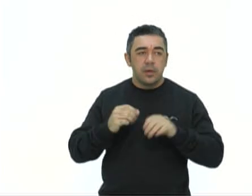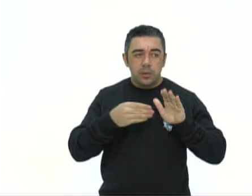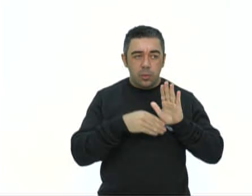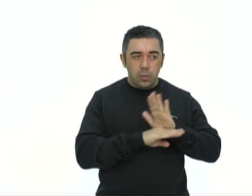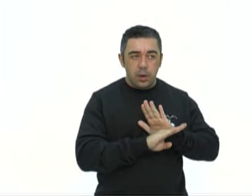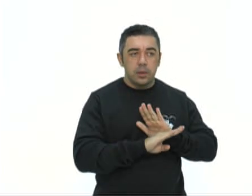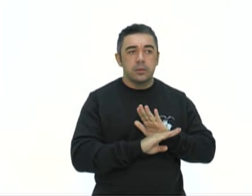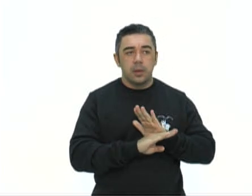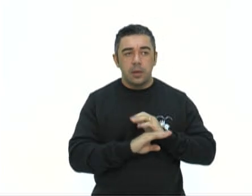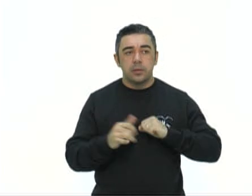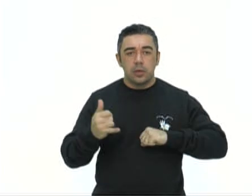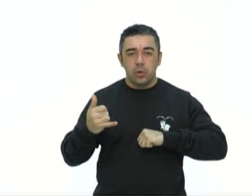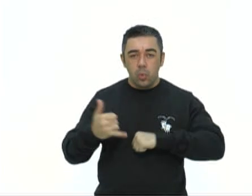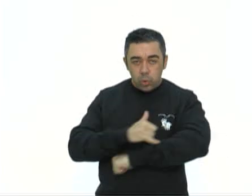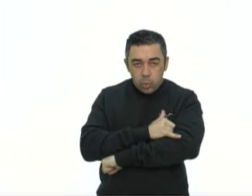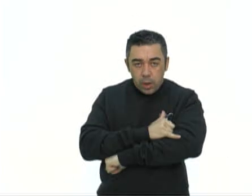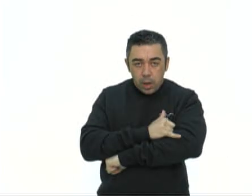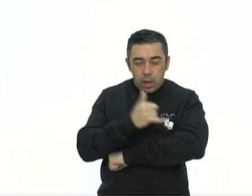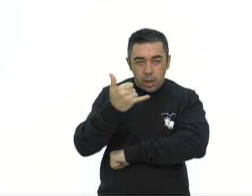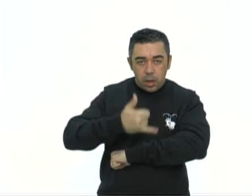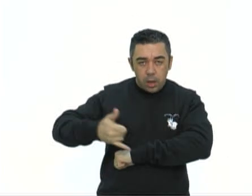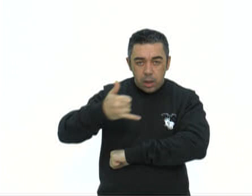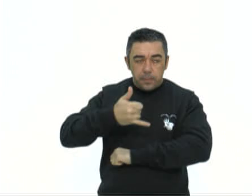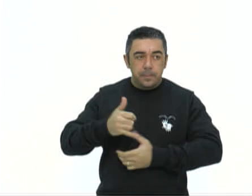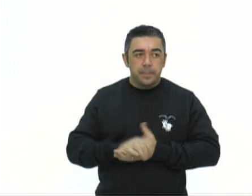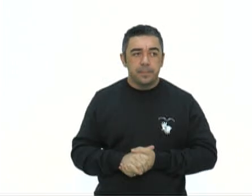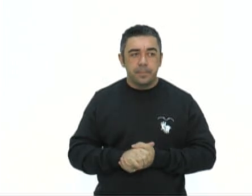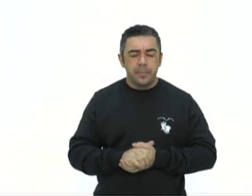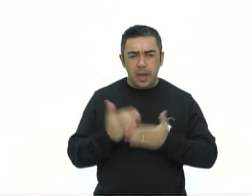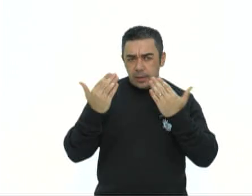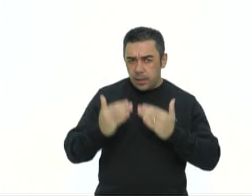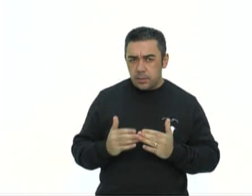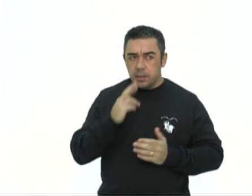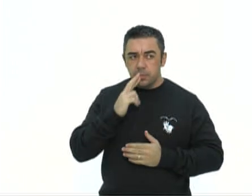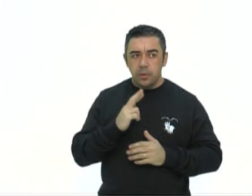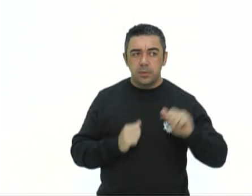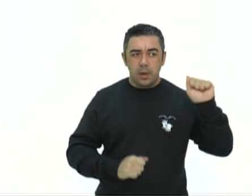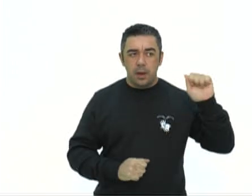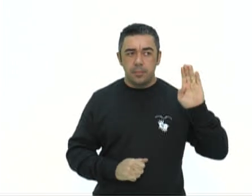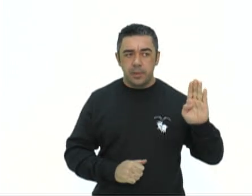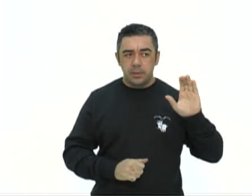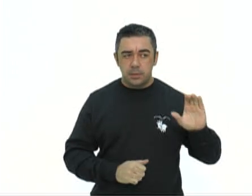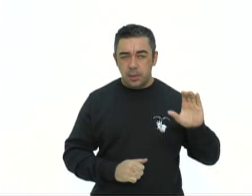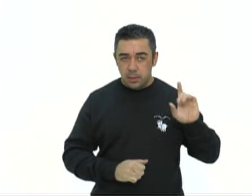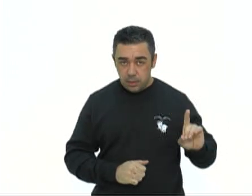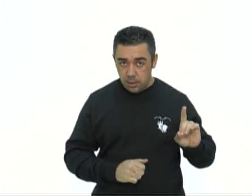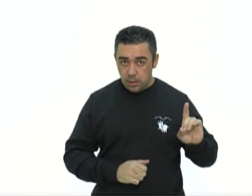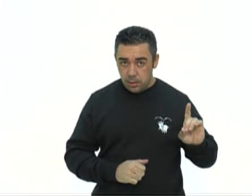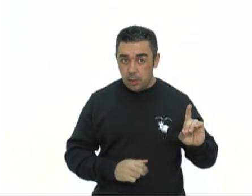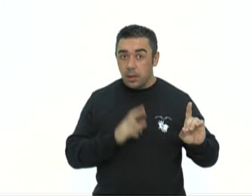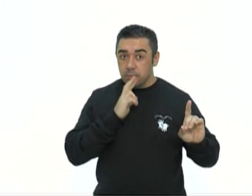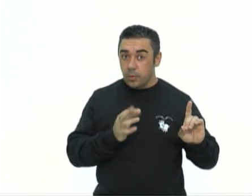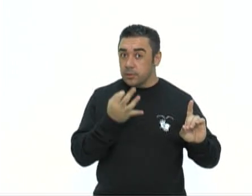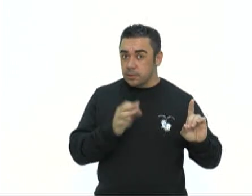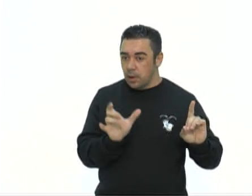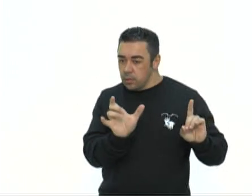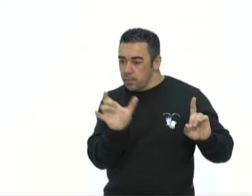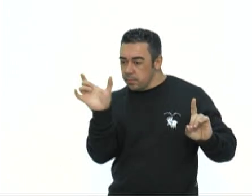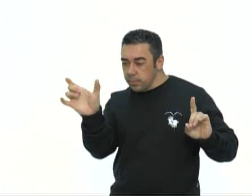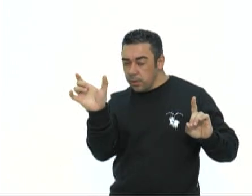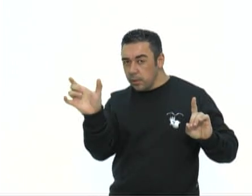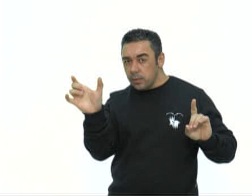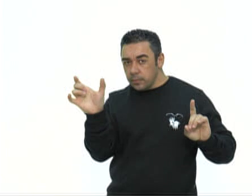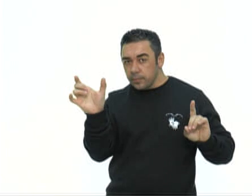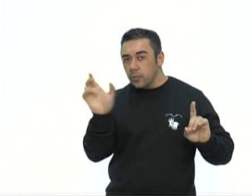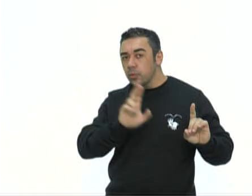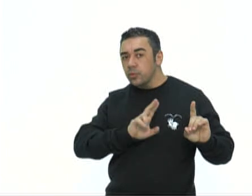armazenar uma grande quantidade de gordura. Analise as alternativas a seguir e marque aquela que indica corretamente